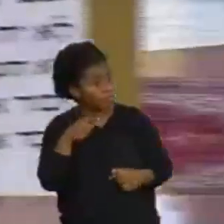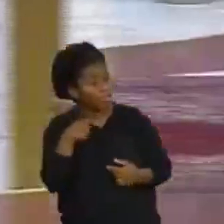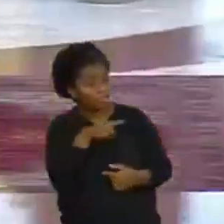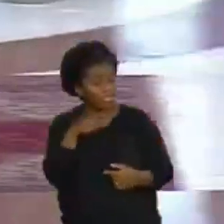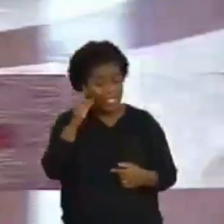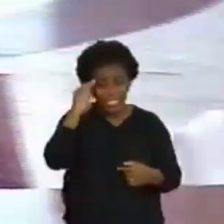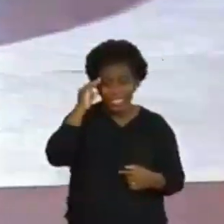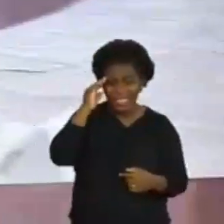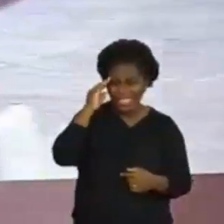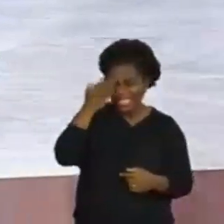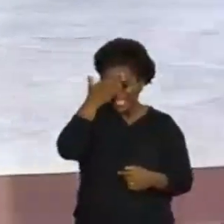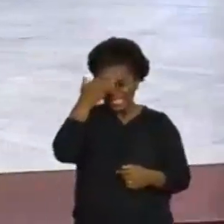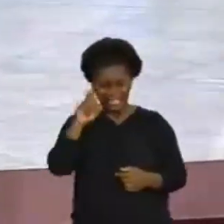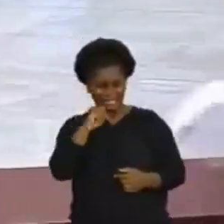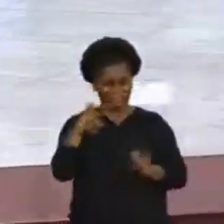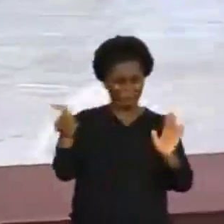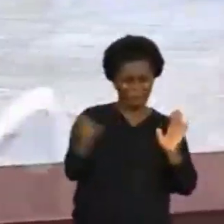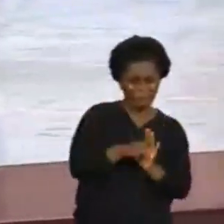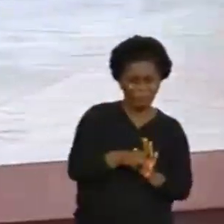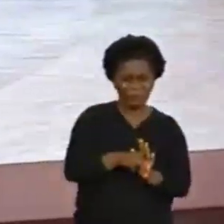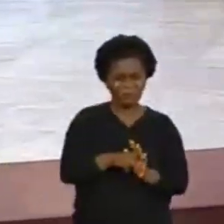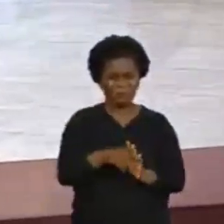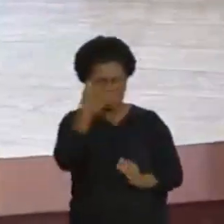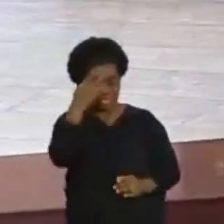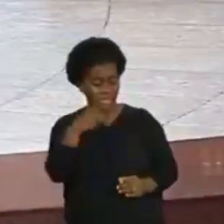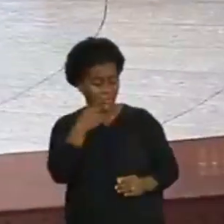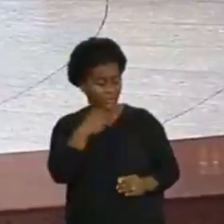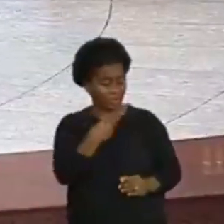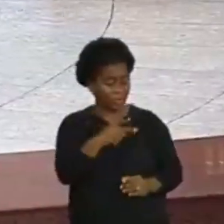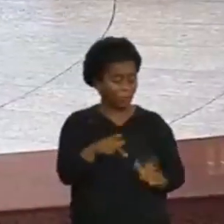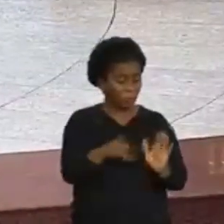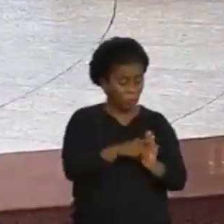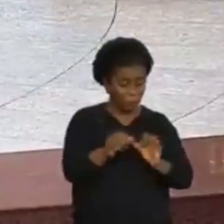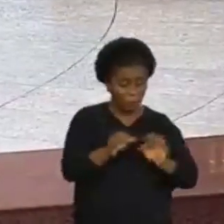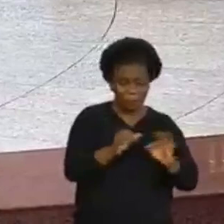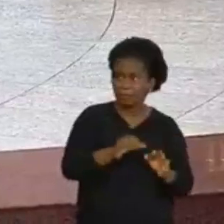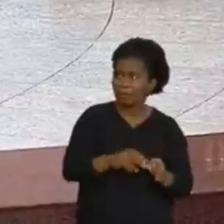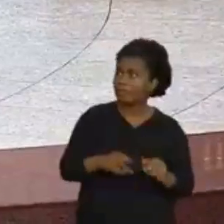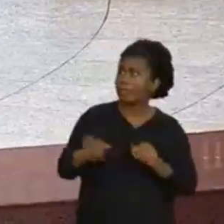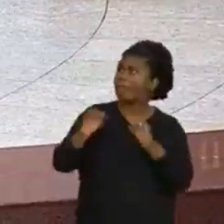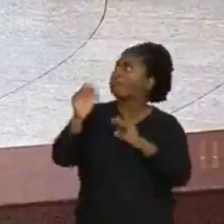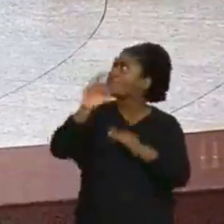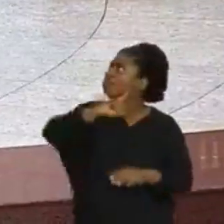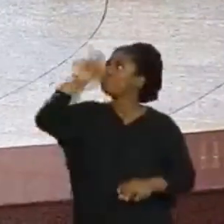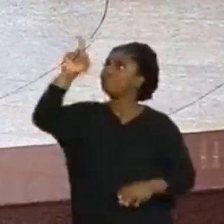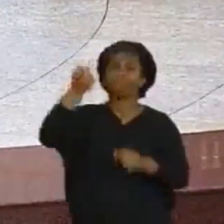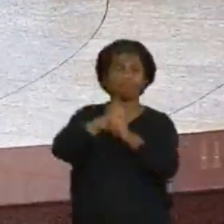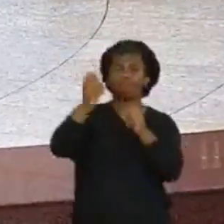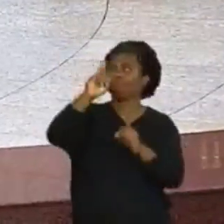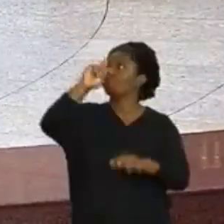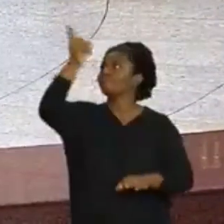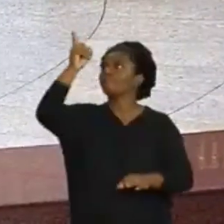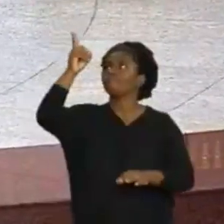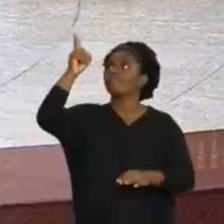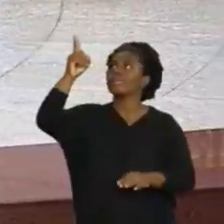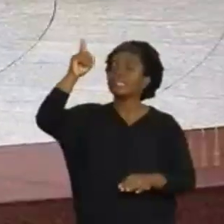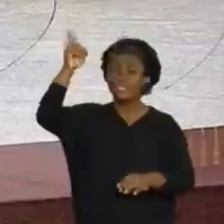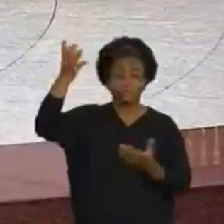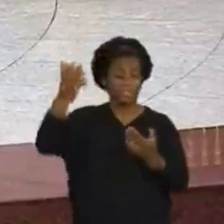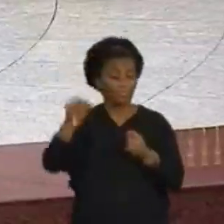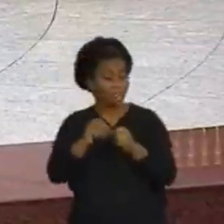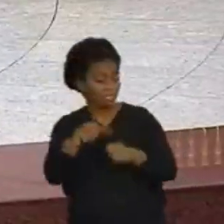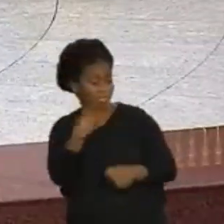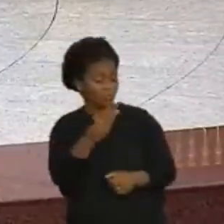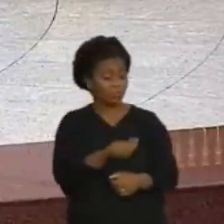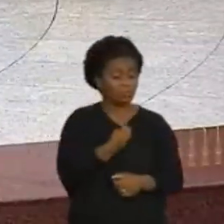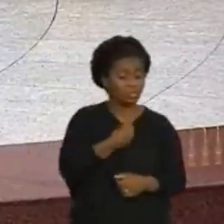esqueça você, esqueça seu plano, é o meu plano, é a minha grandeza, é o que eu quero fazer na